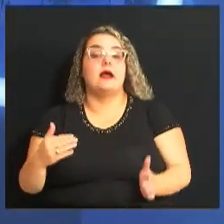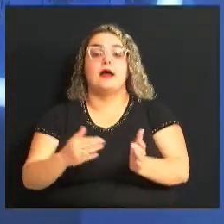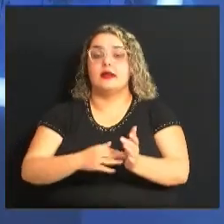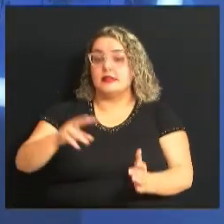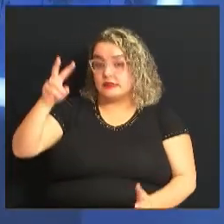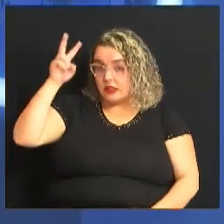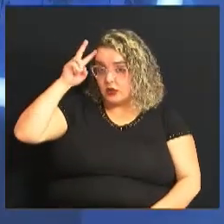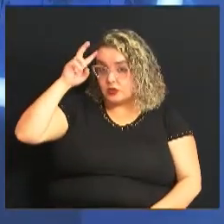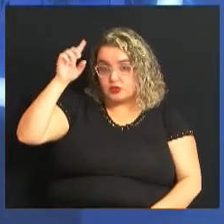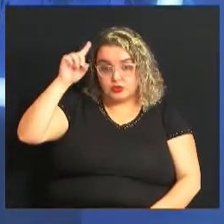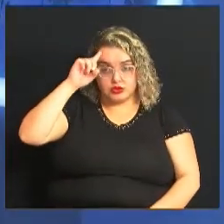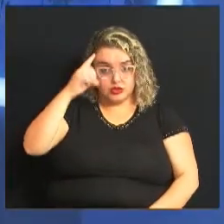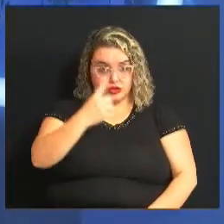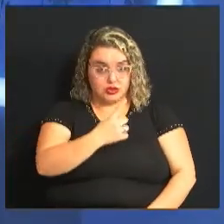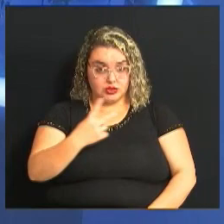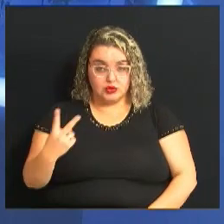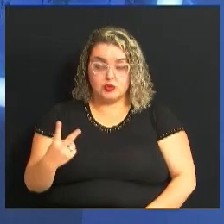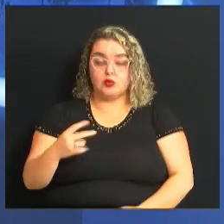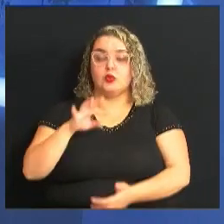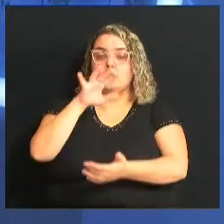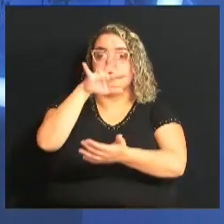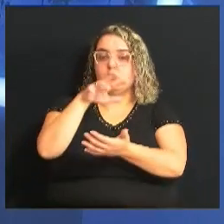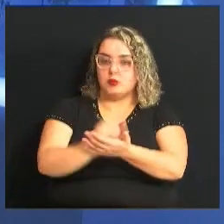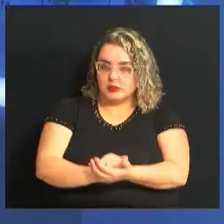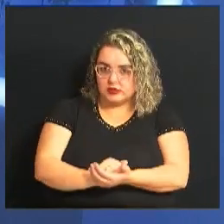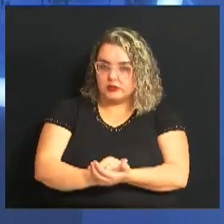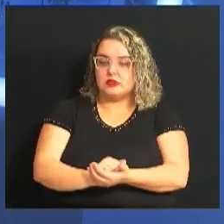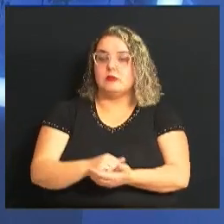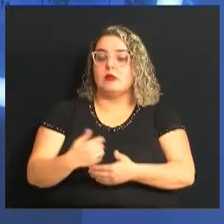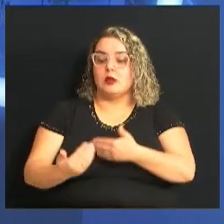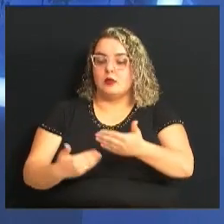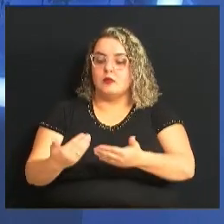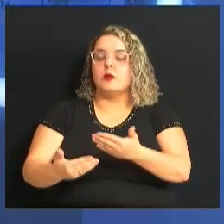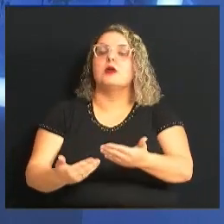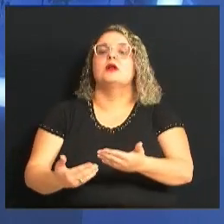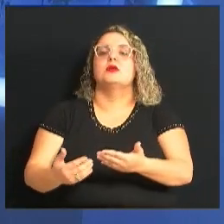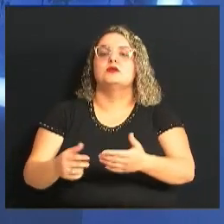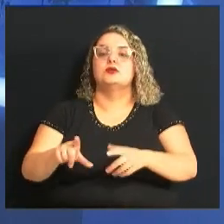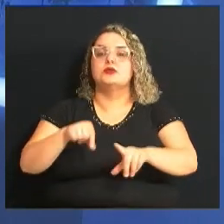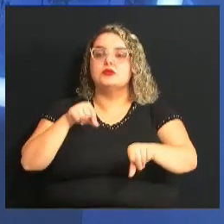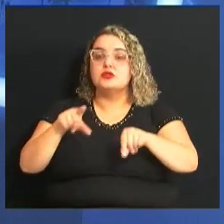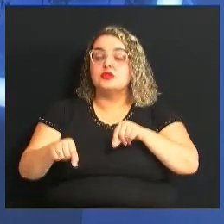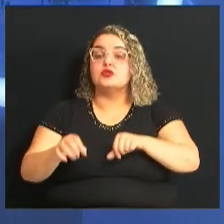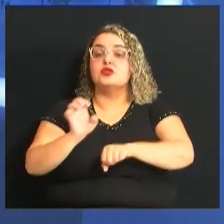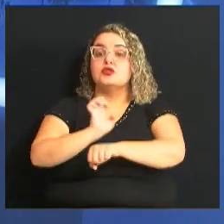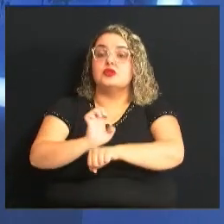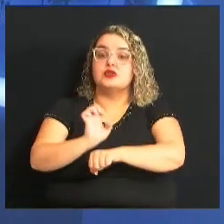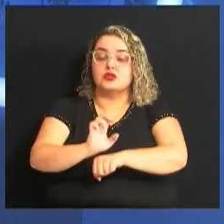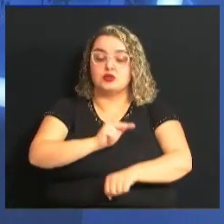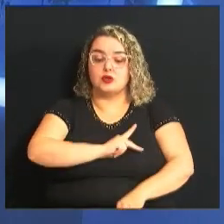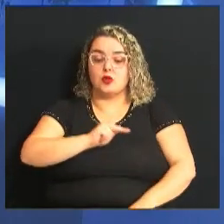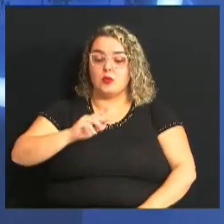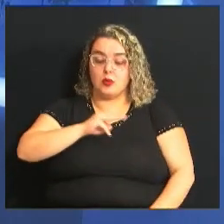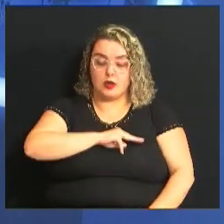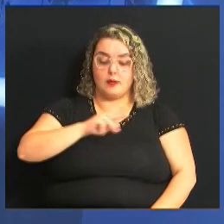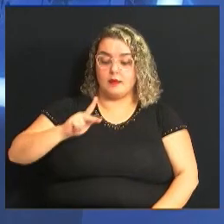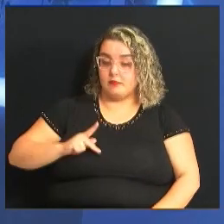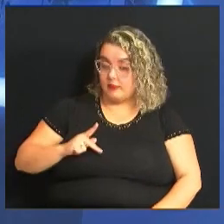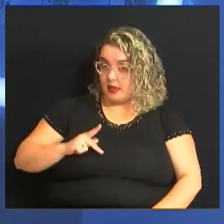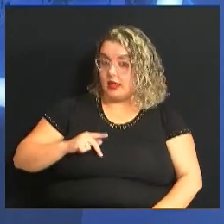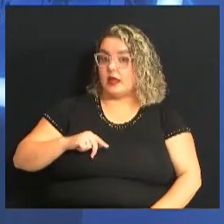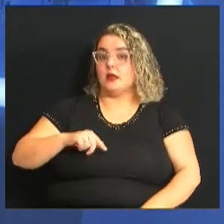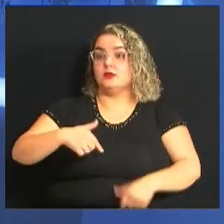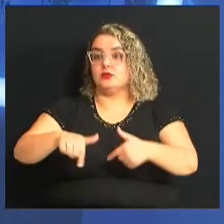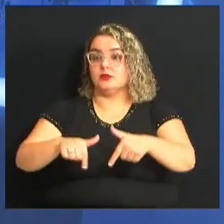12, acontecem as inscrições para o processo seletivo de estágio do Ministério Público do Trabalho da 15ª